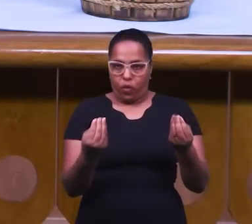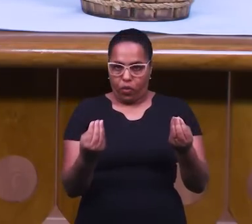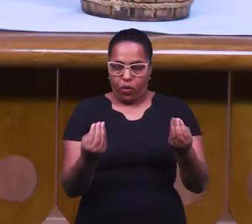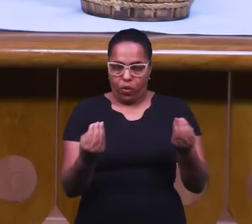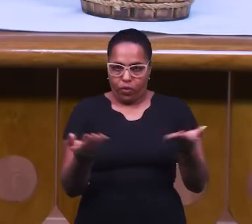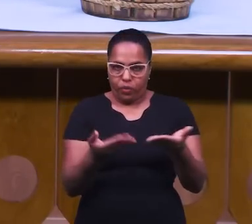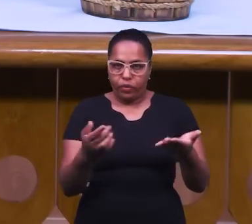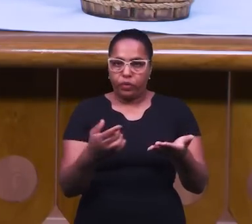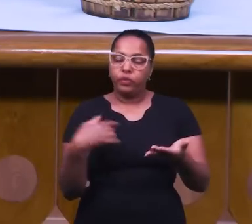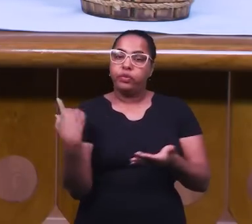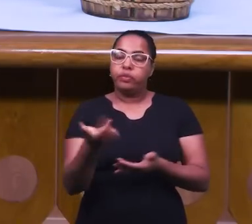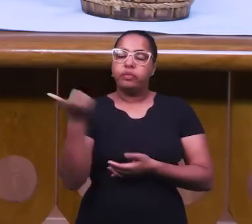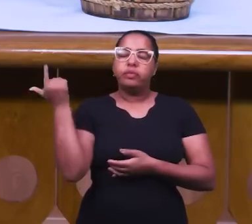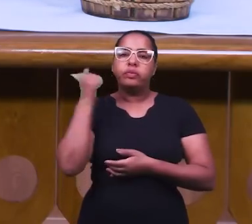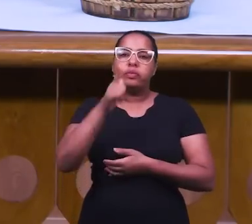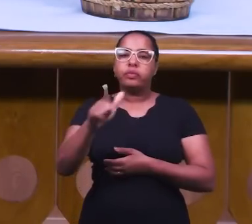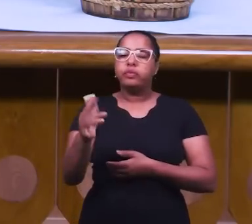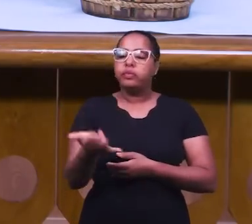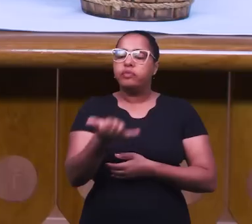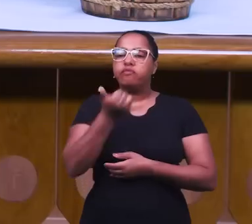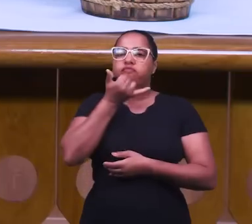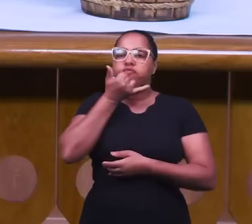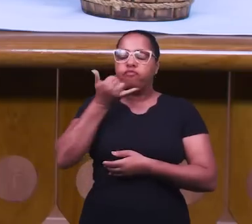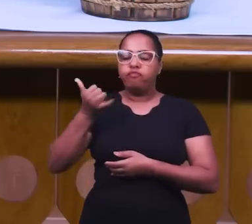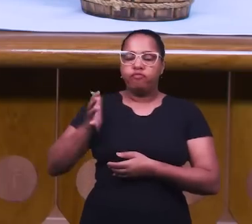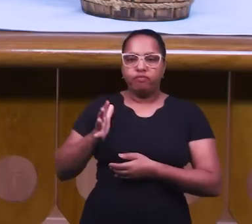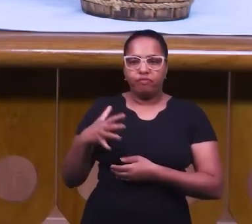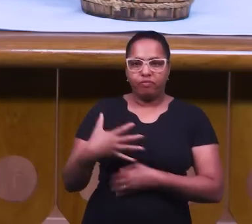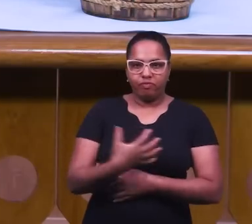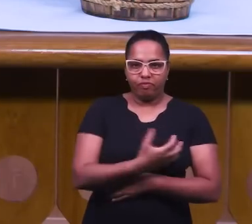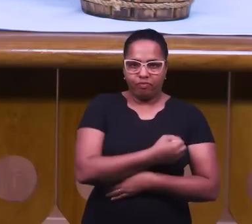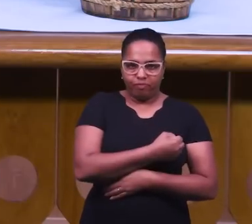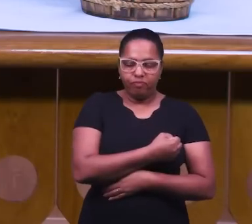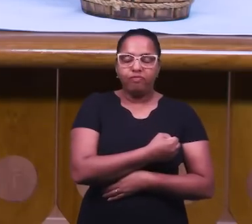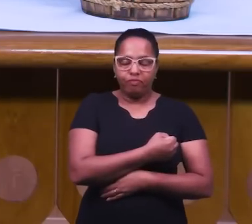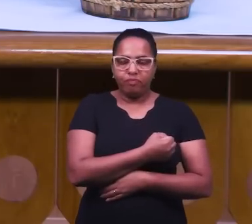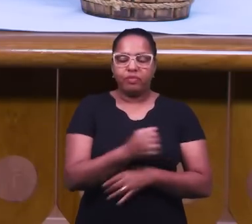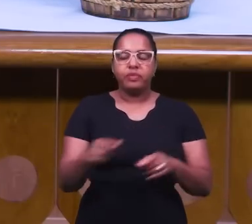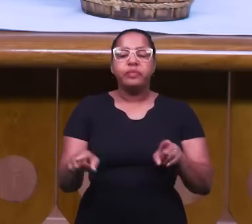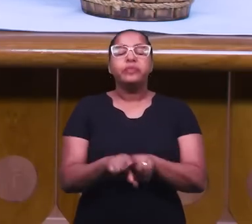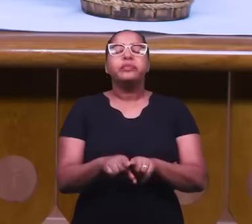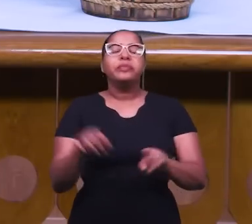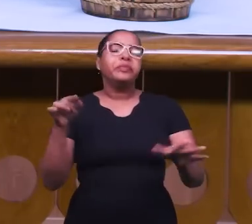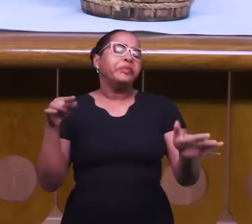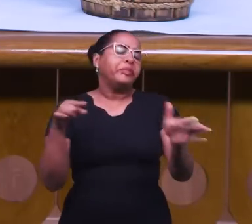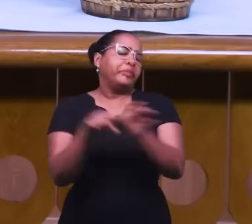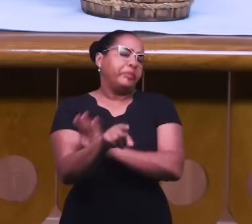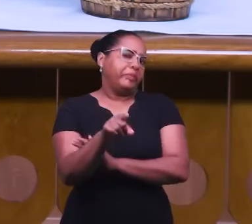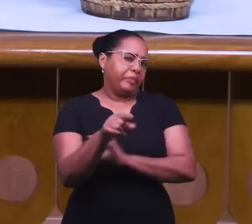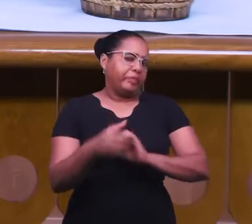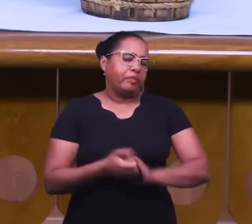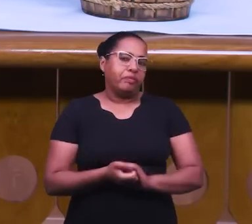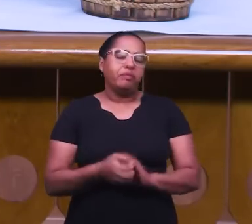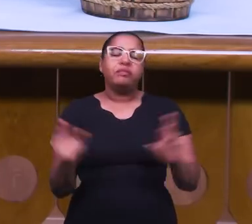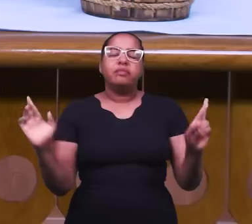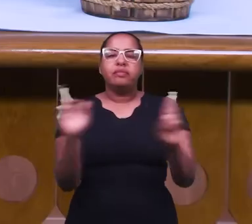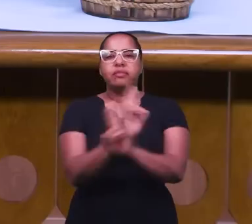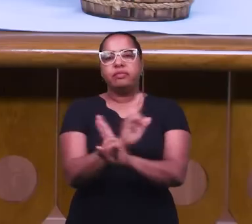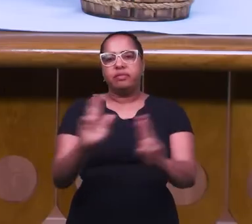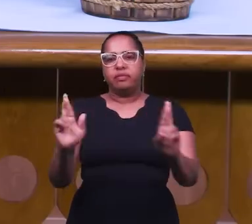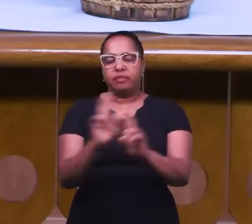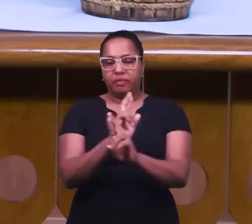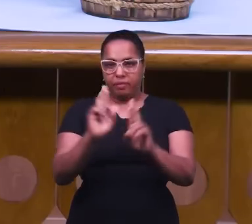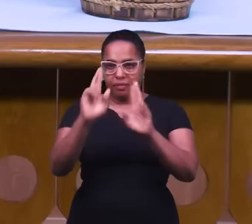nossos pecados. Então agora, a pergunta que se faz ainda com relação a esse